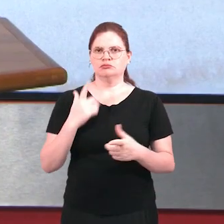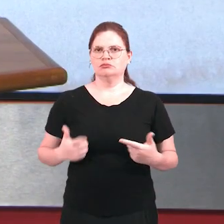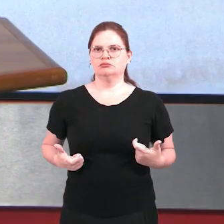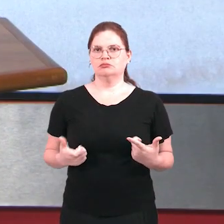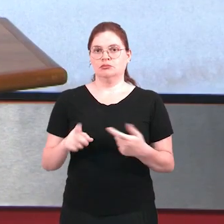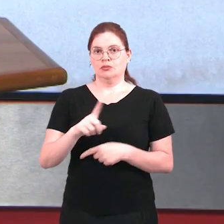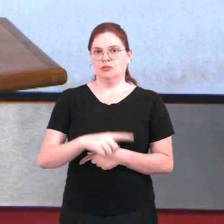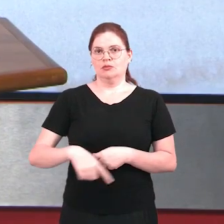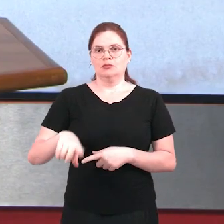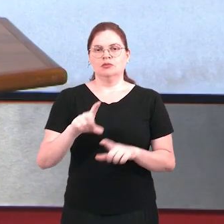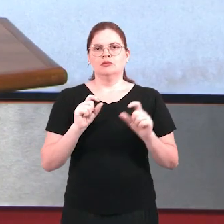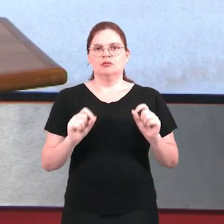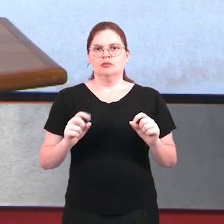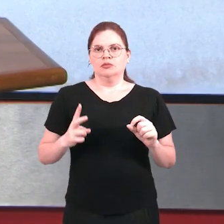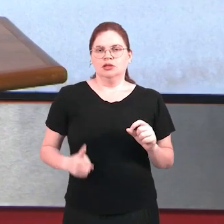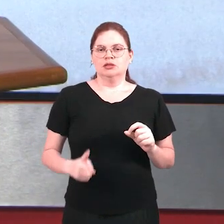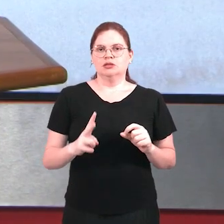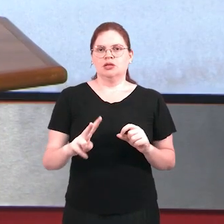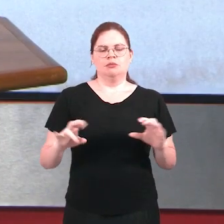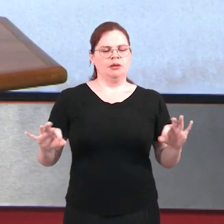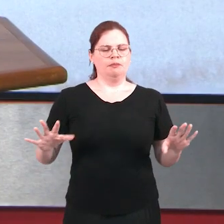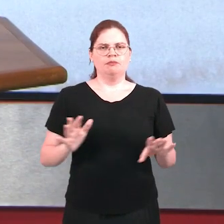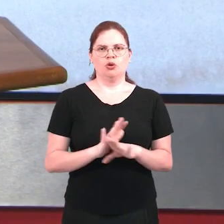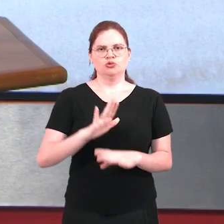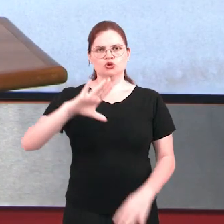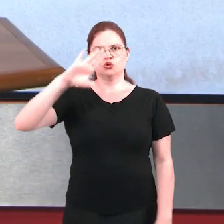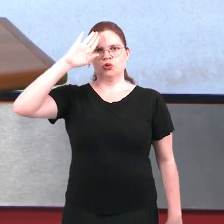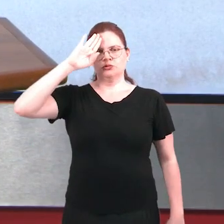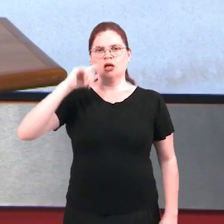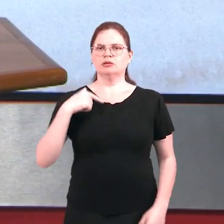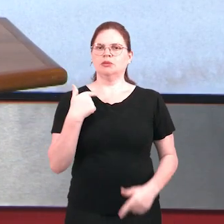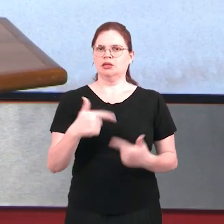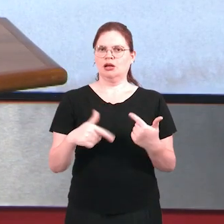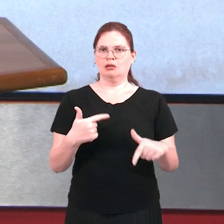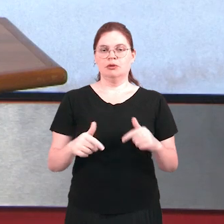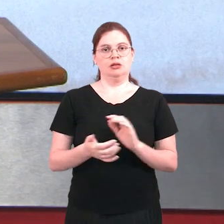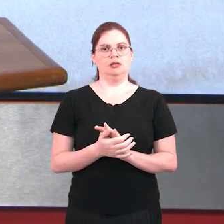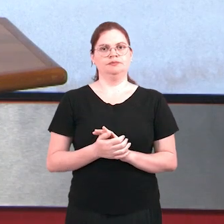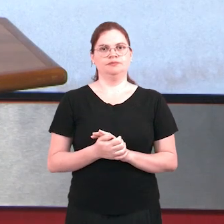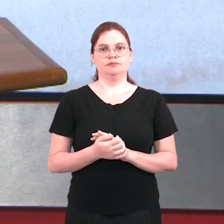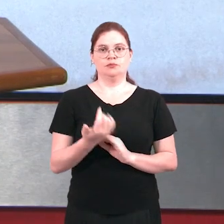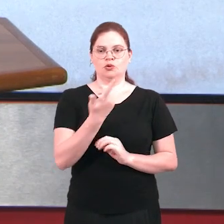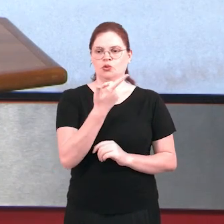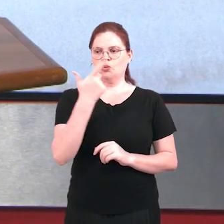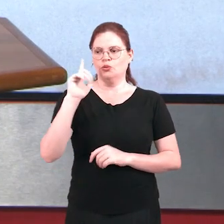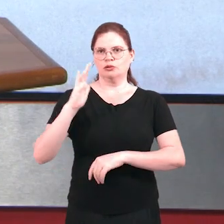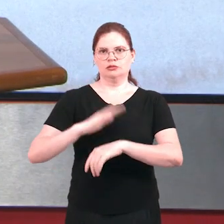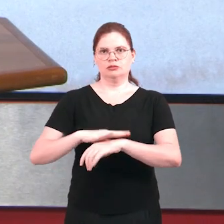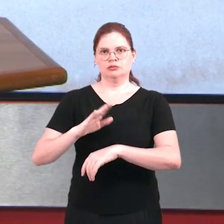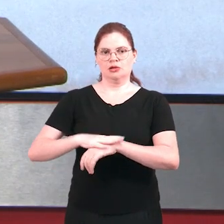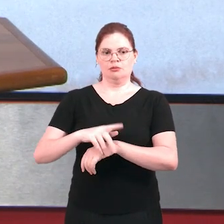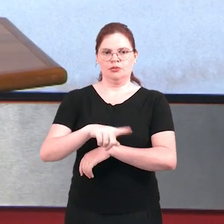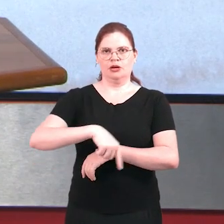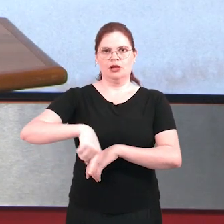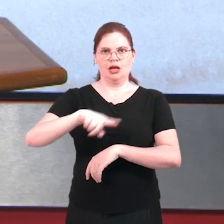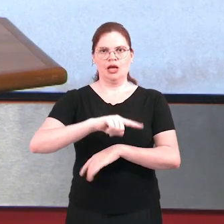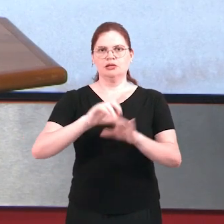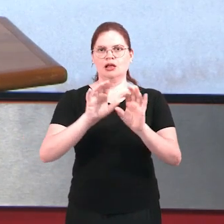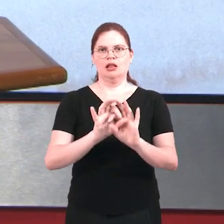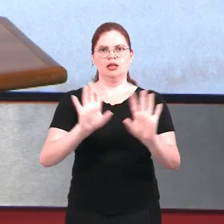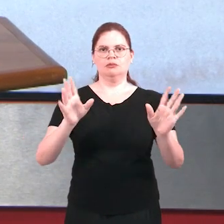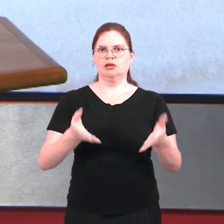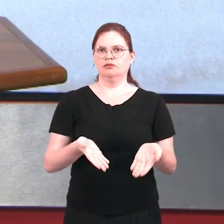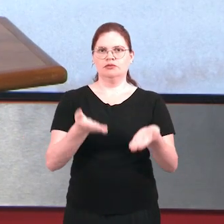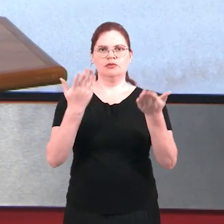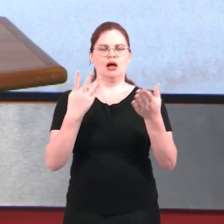batalha ficava de serviço. O restante do tempo, esses soldados eram liberados para